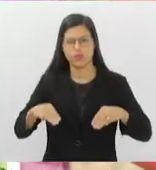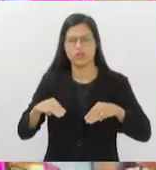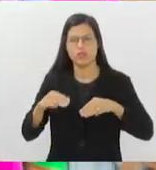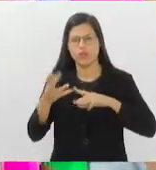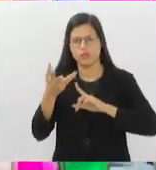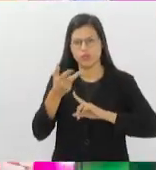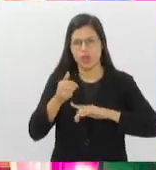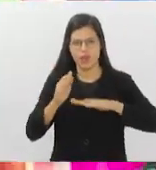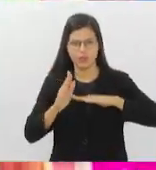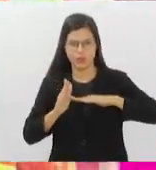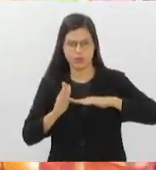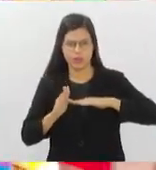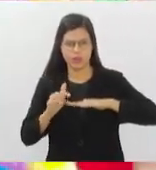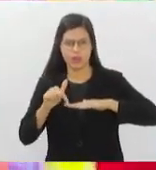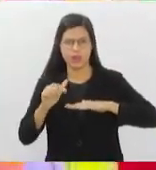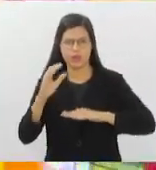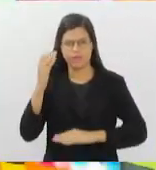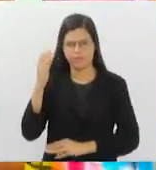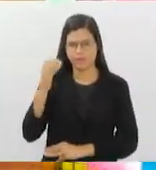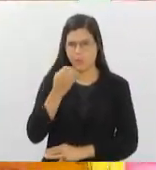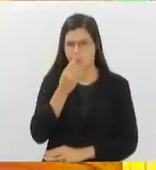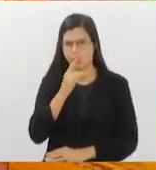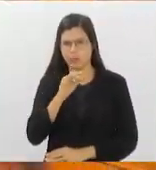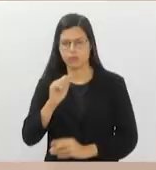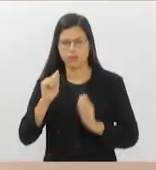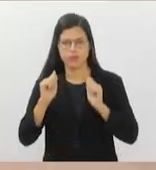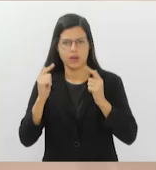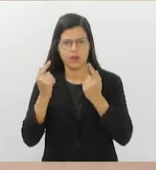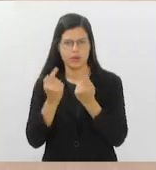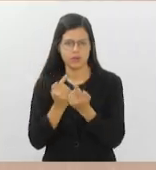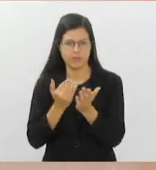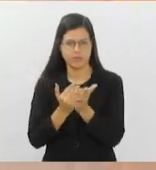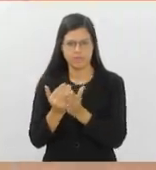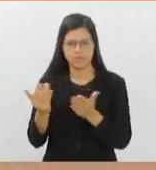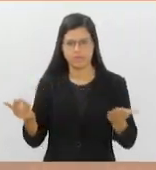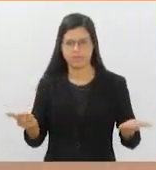de Niterói. O Bom Dia Alerj começa agora.